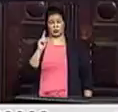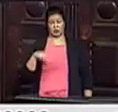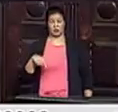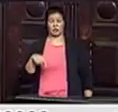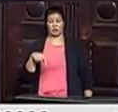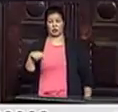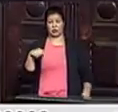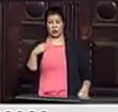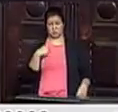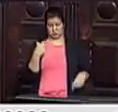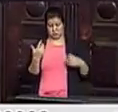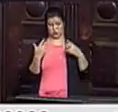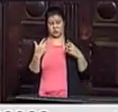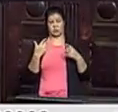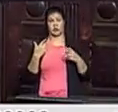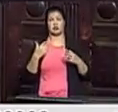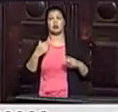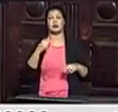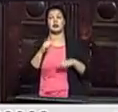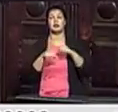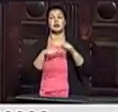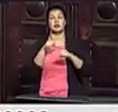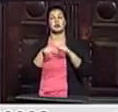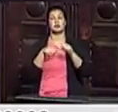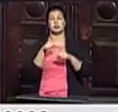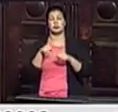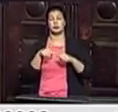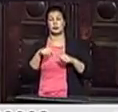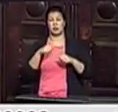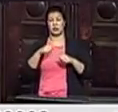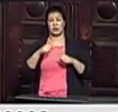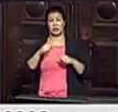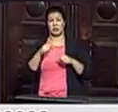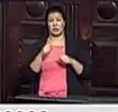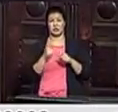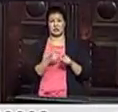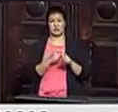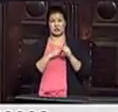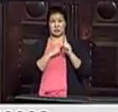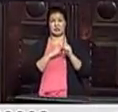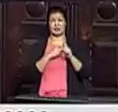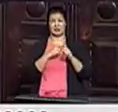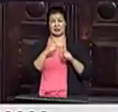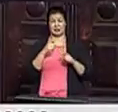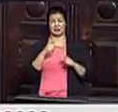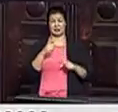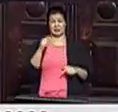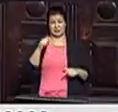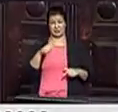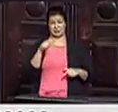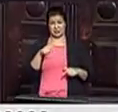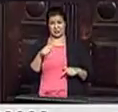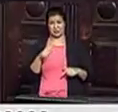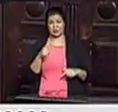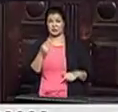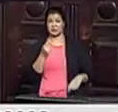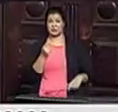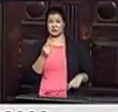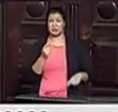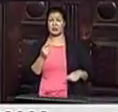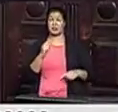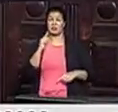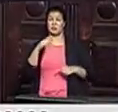transformar uma grave crise que nós estamos vivendo e botar um biombo para manter uma